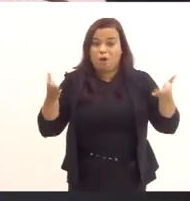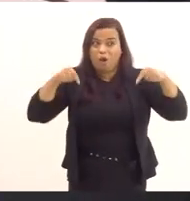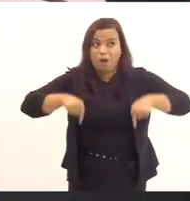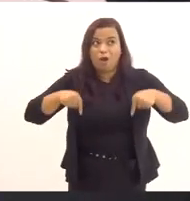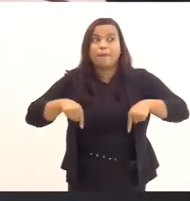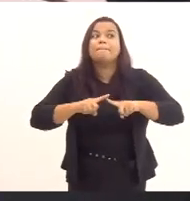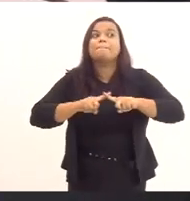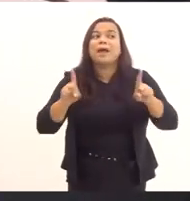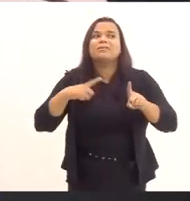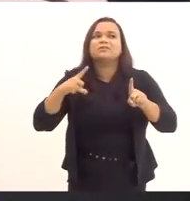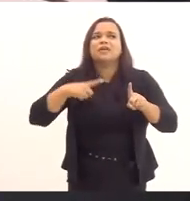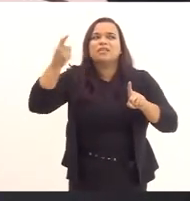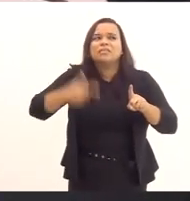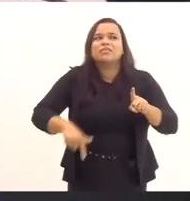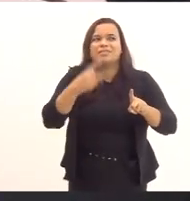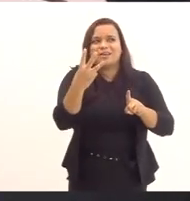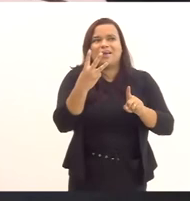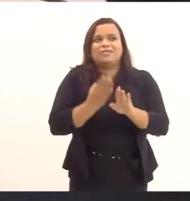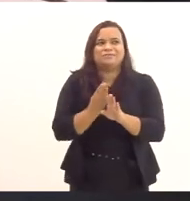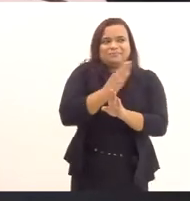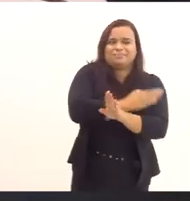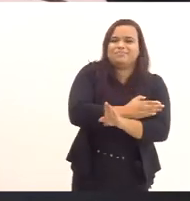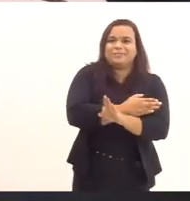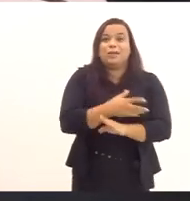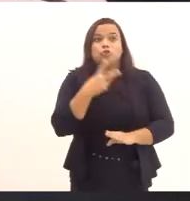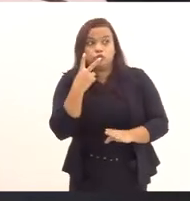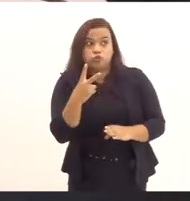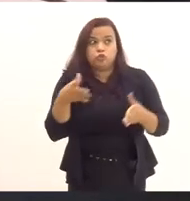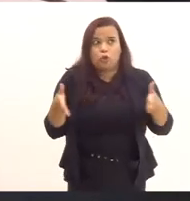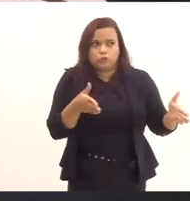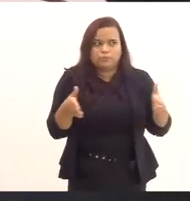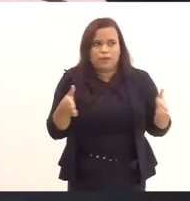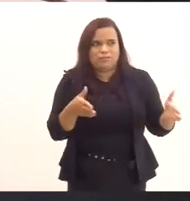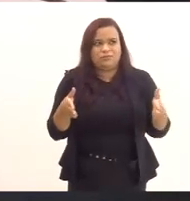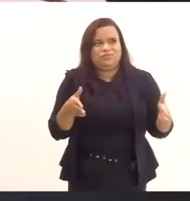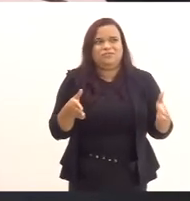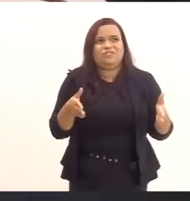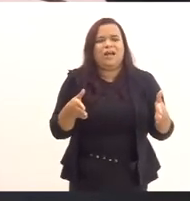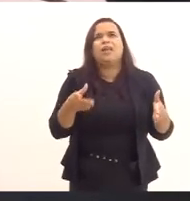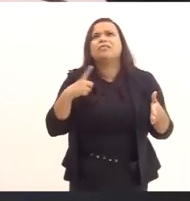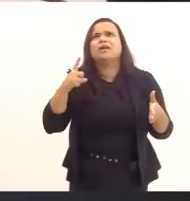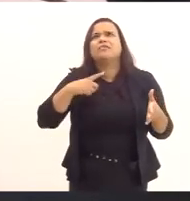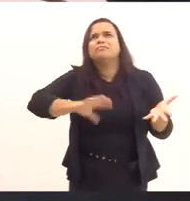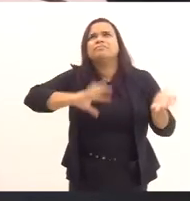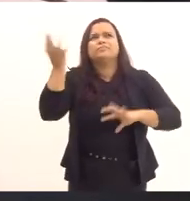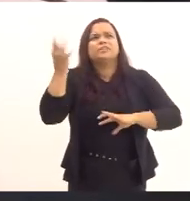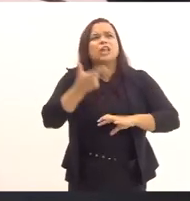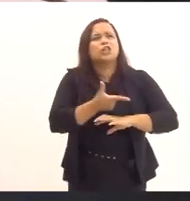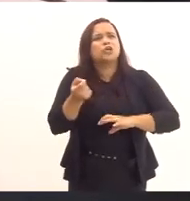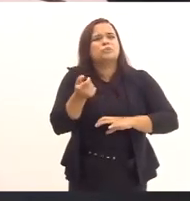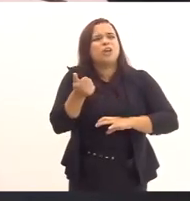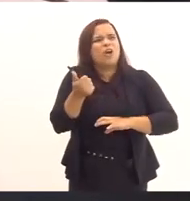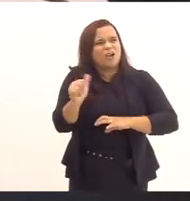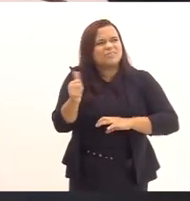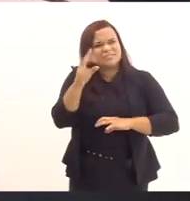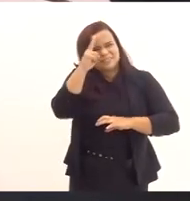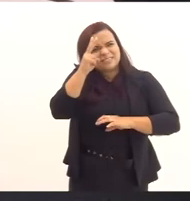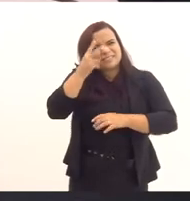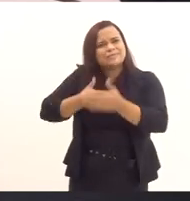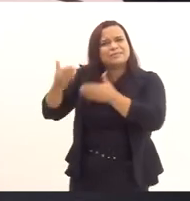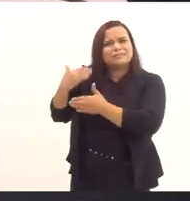anteriores um antes da tragédia dois antes da tragédia 2011 e um depois sendo o